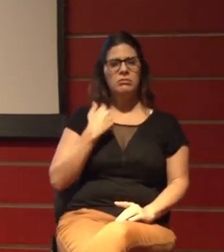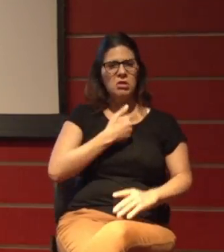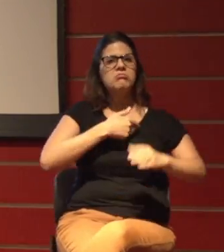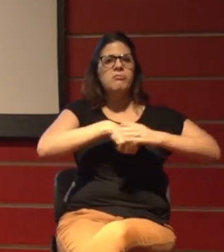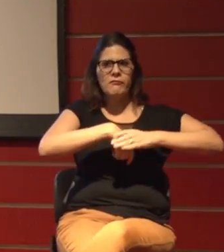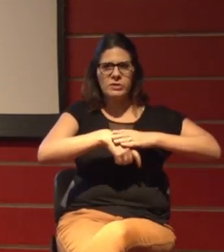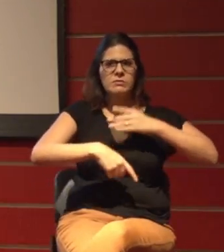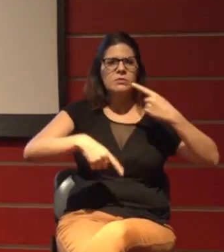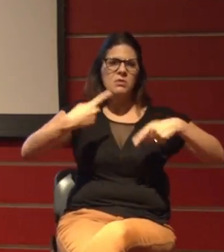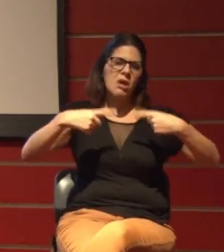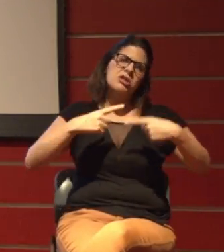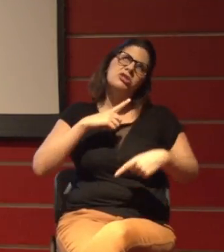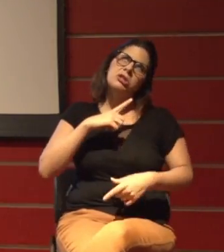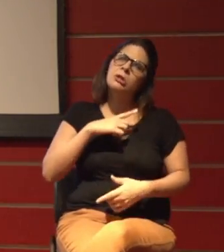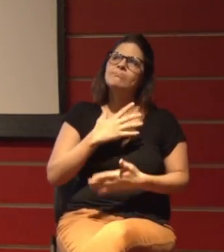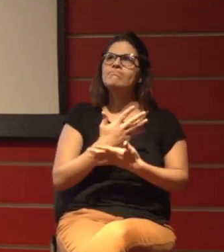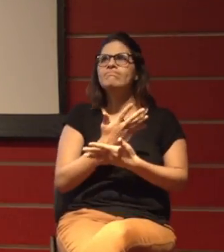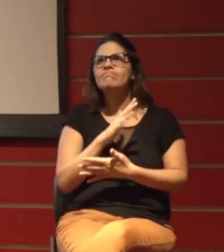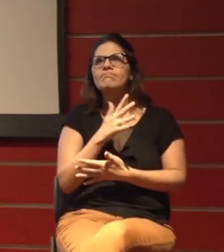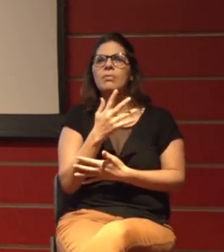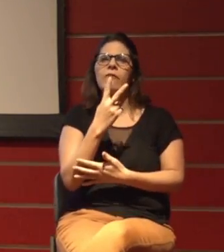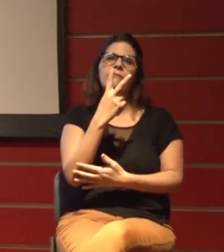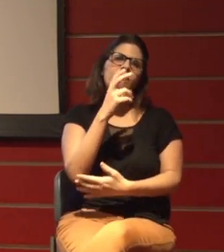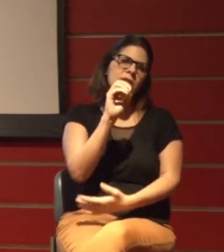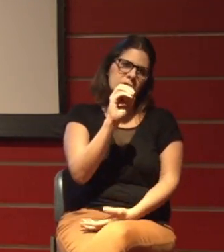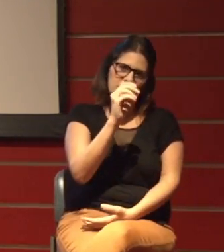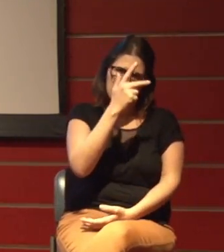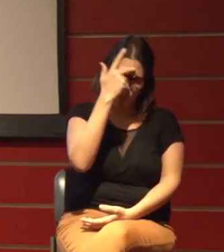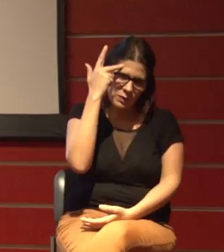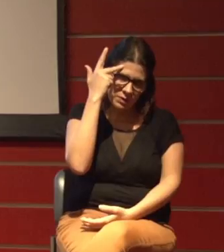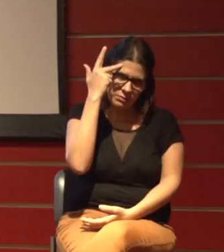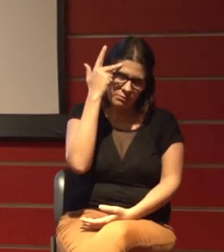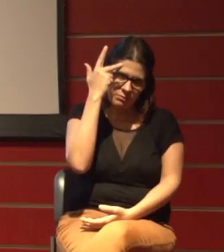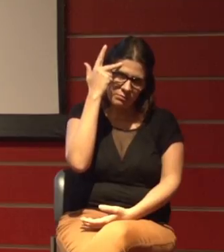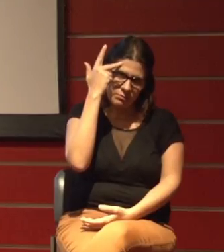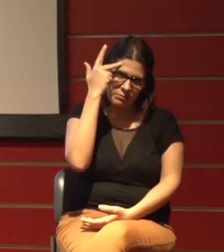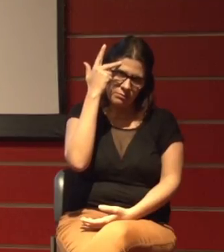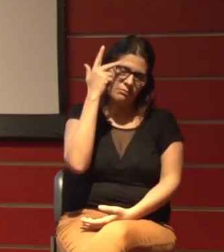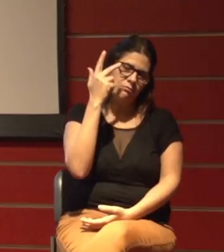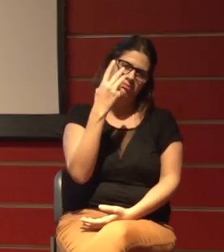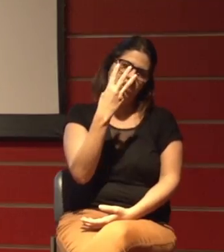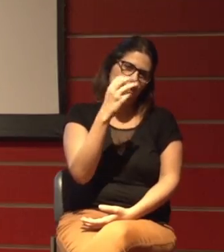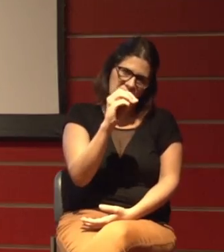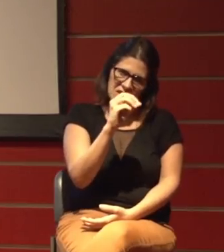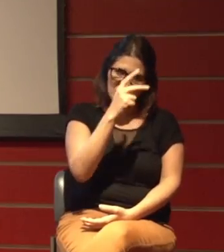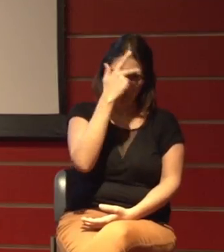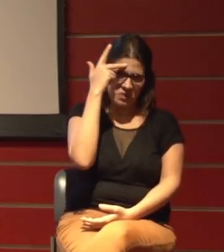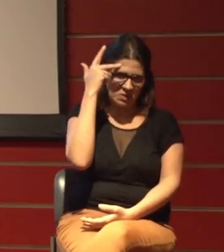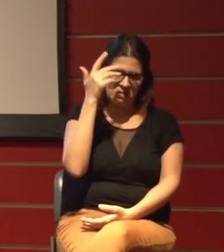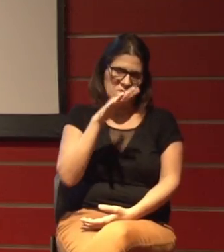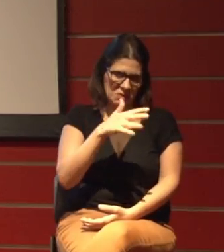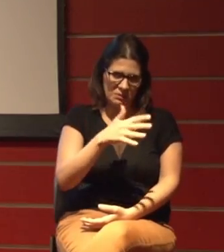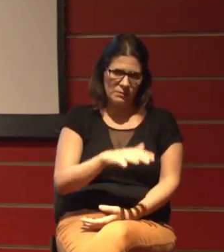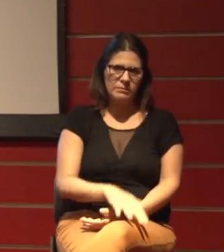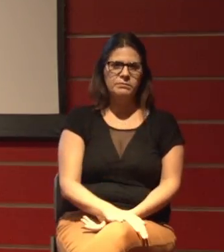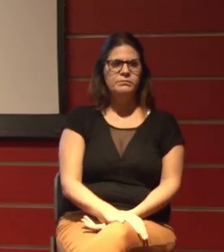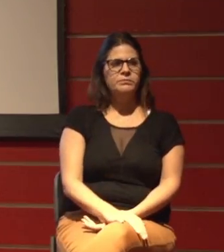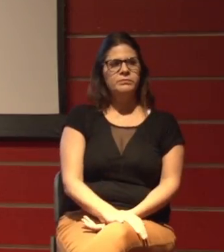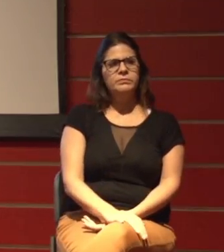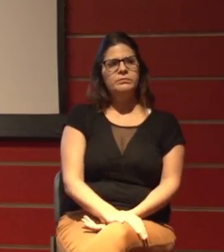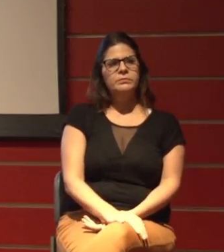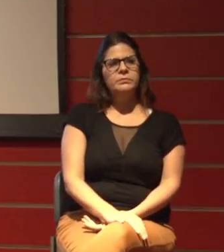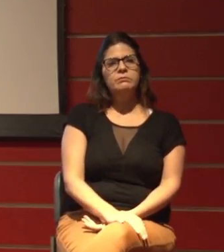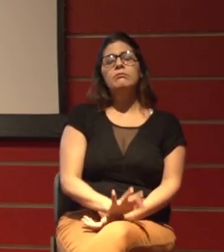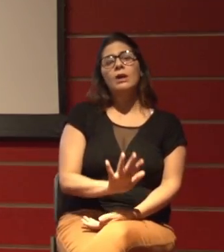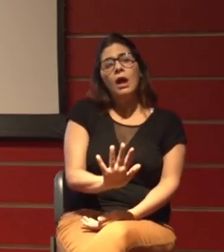lá com umas 20 30 pessoas mais ou menos na presente né o